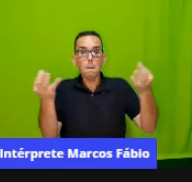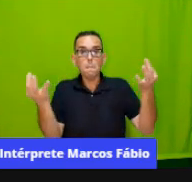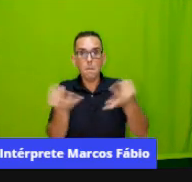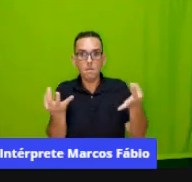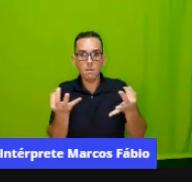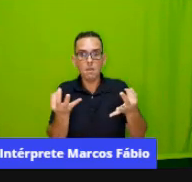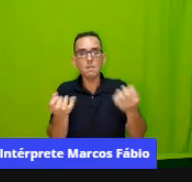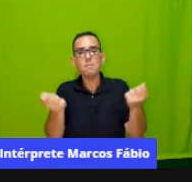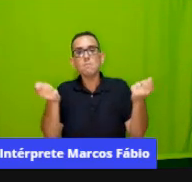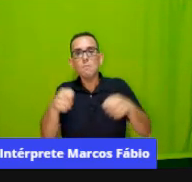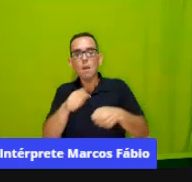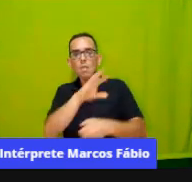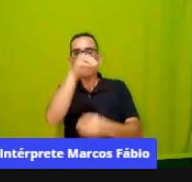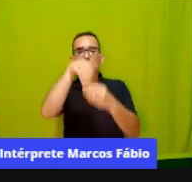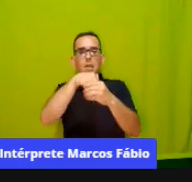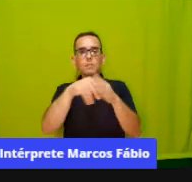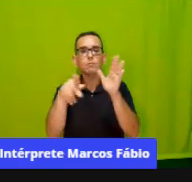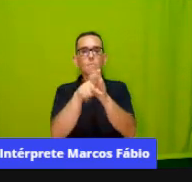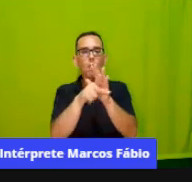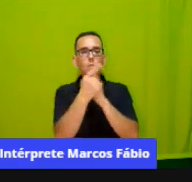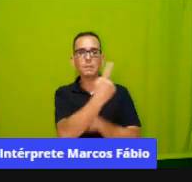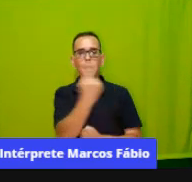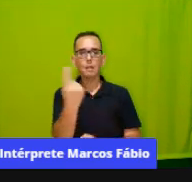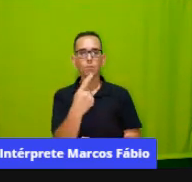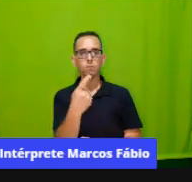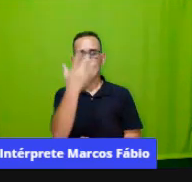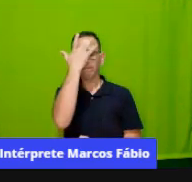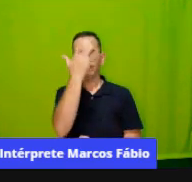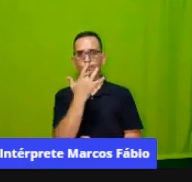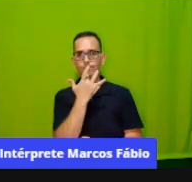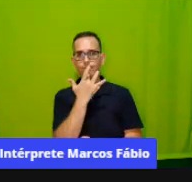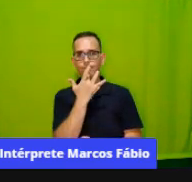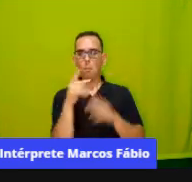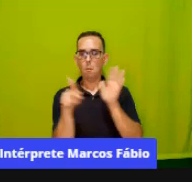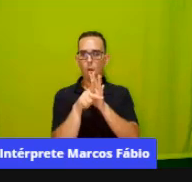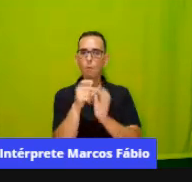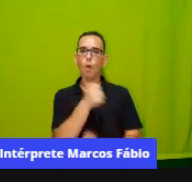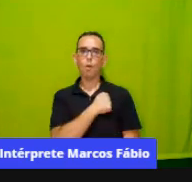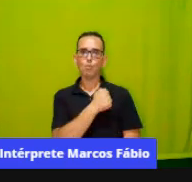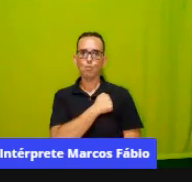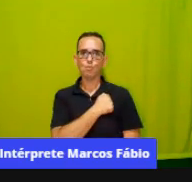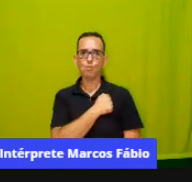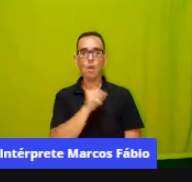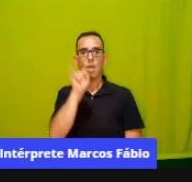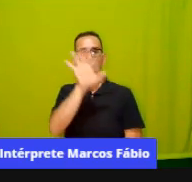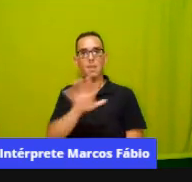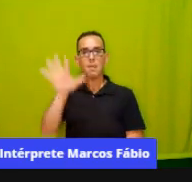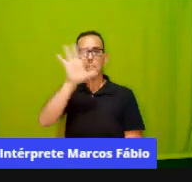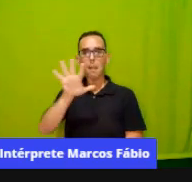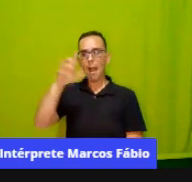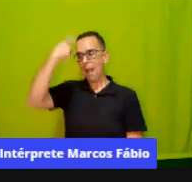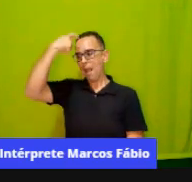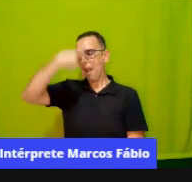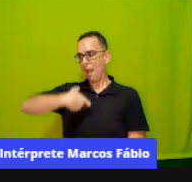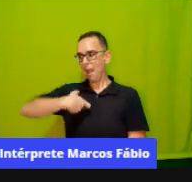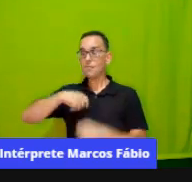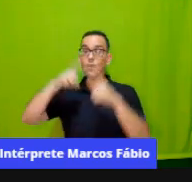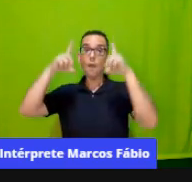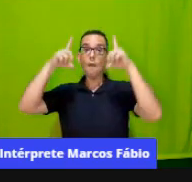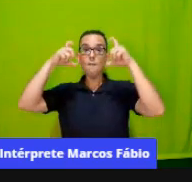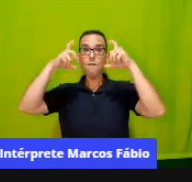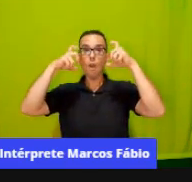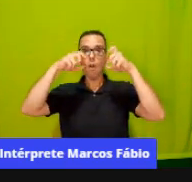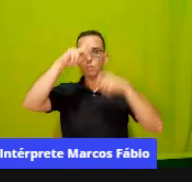ideias, mas que vocês podem estar aperfeiçoando, né, dentro da realidade de cada um. E próprio para